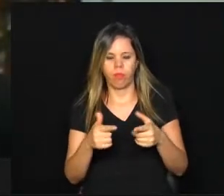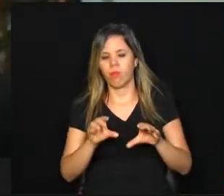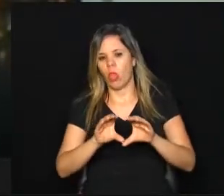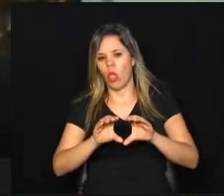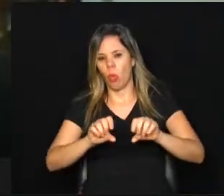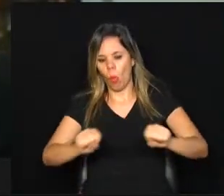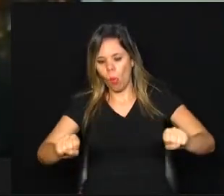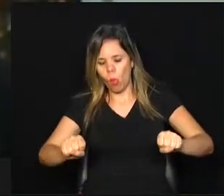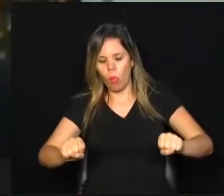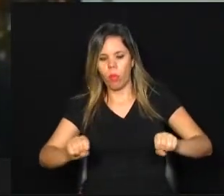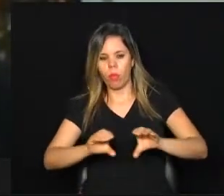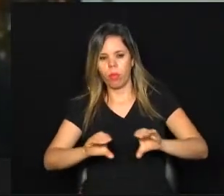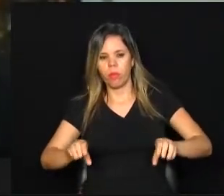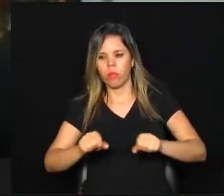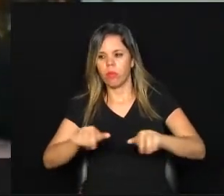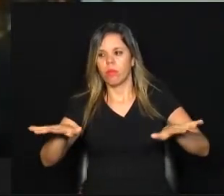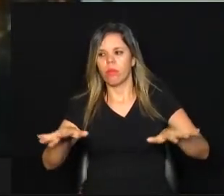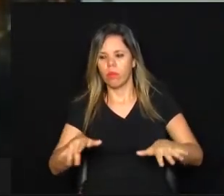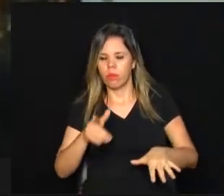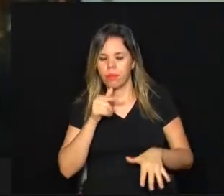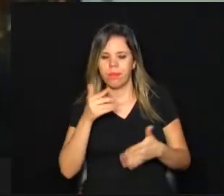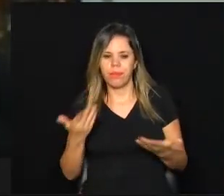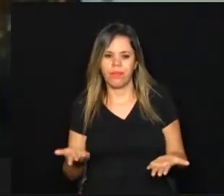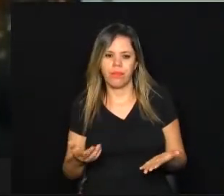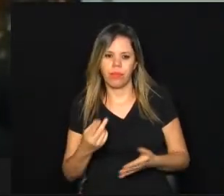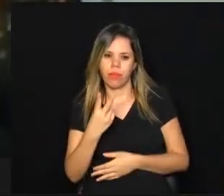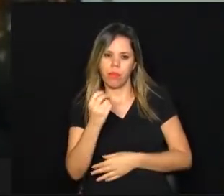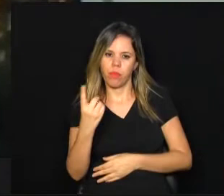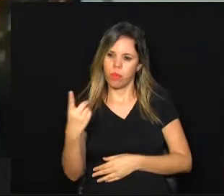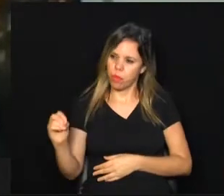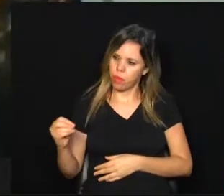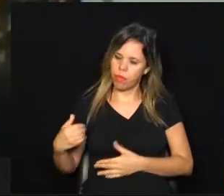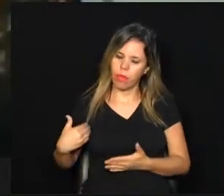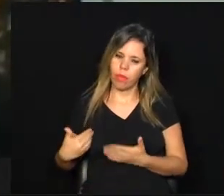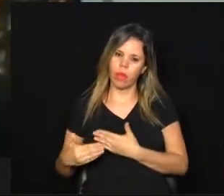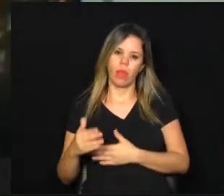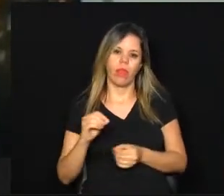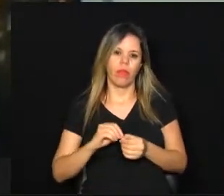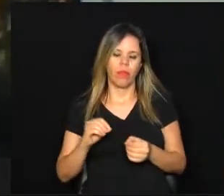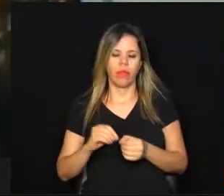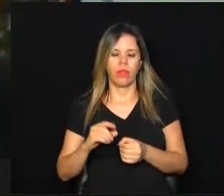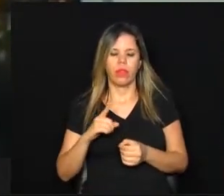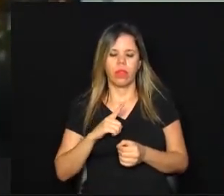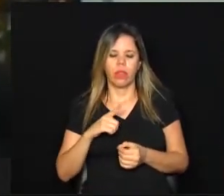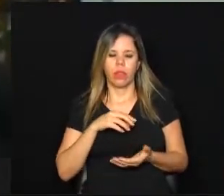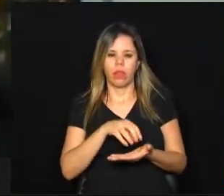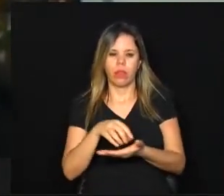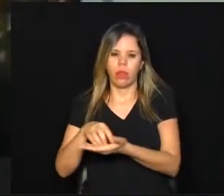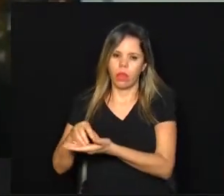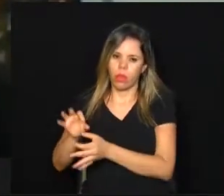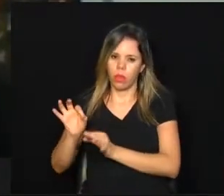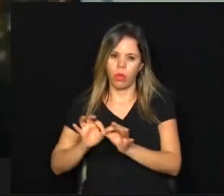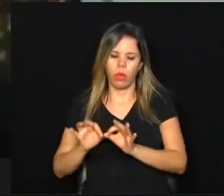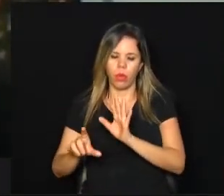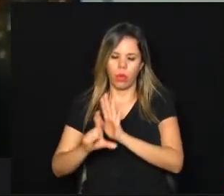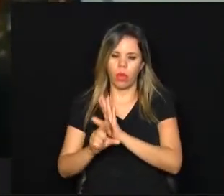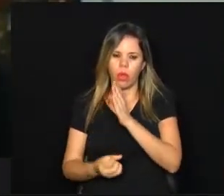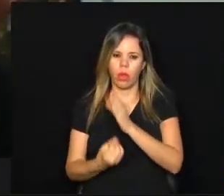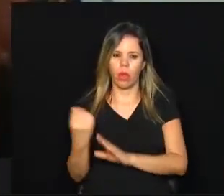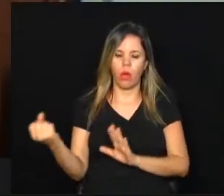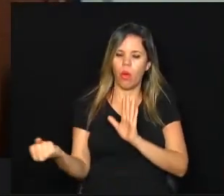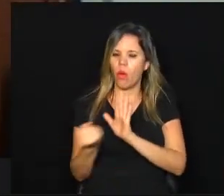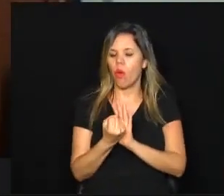redes. E então, desde 2010, quando nós passamos a ter as agências de regulação e agora temos um novo